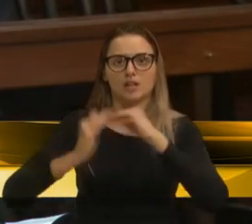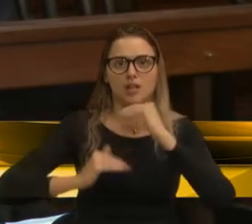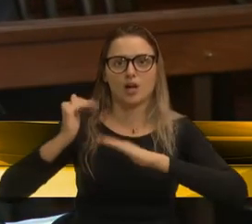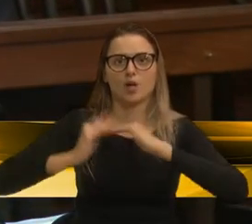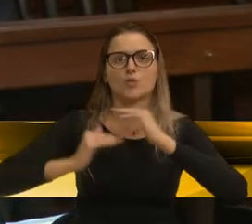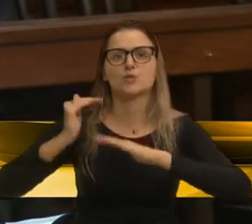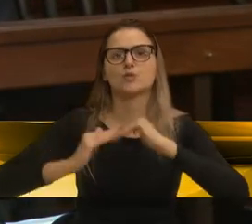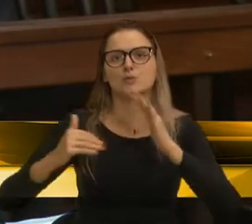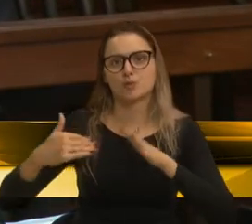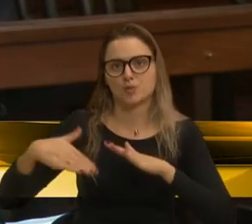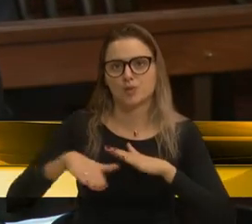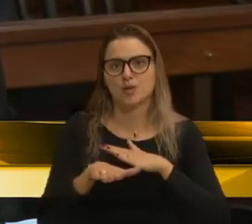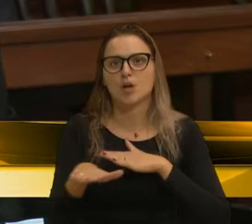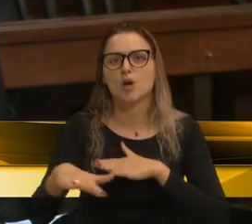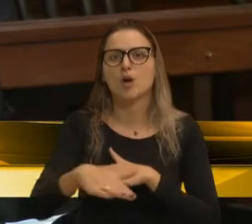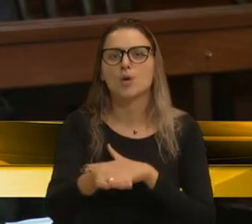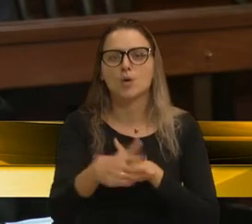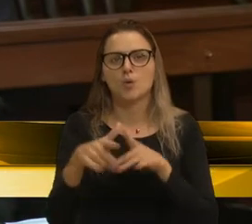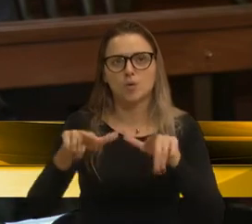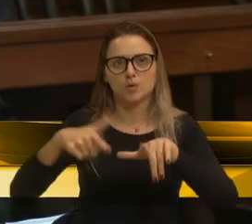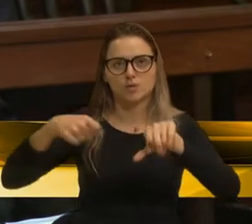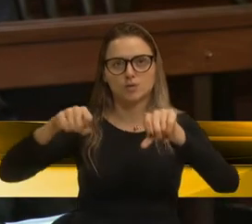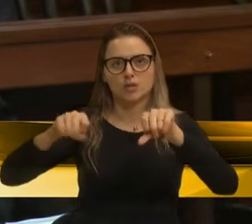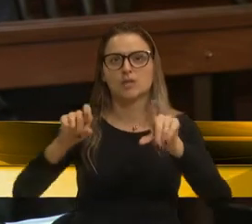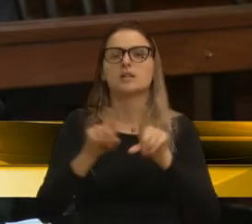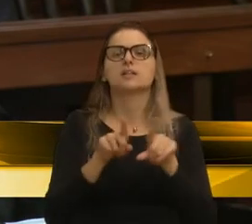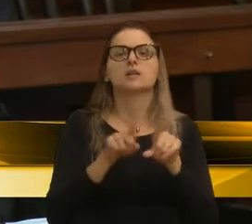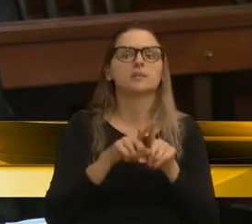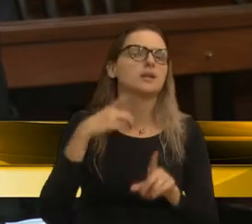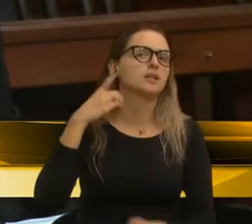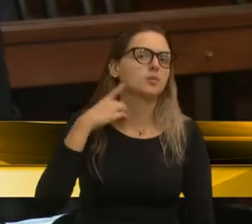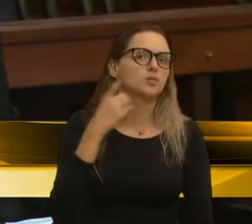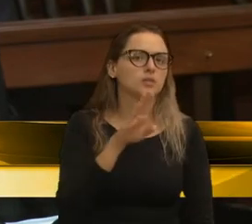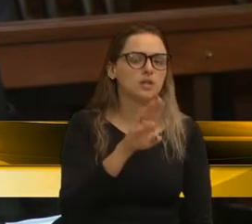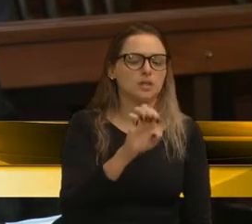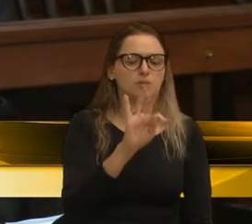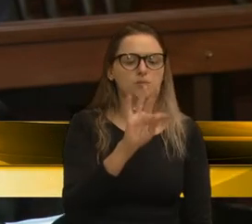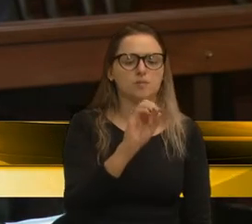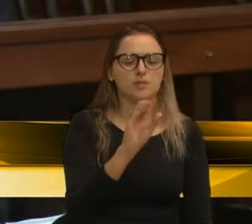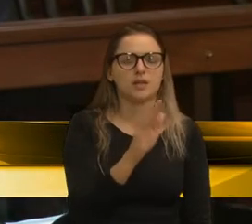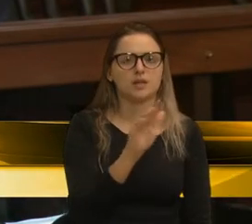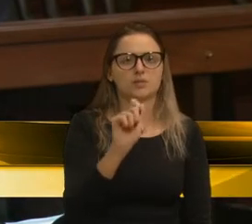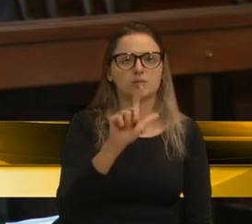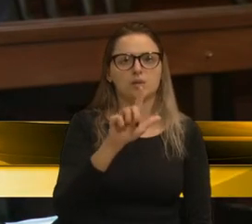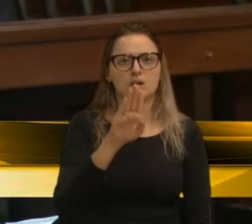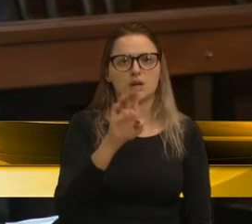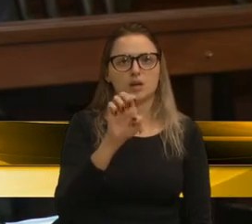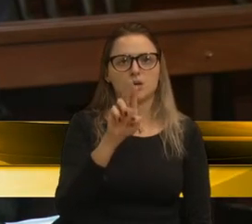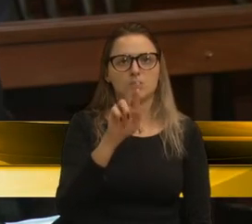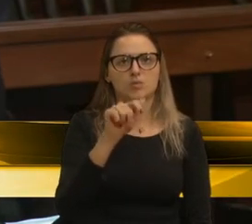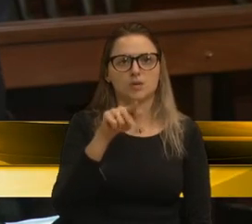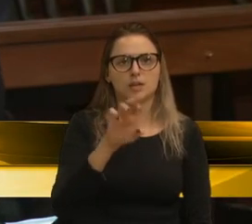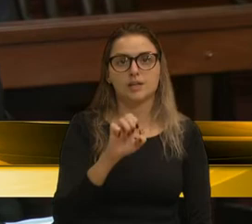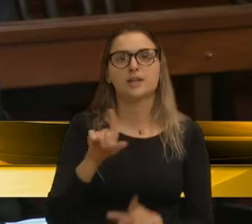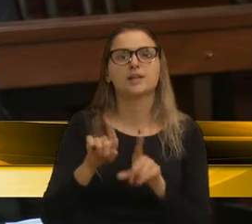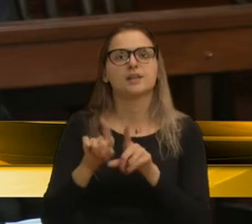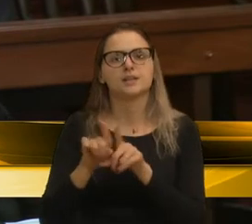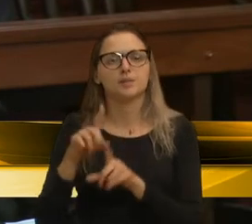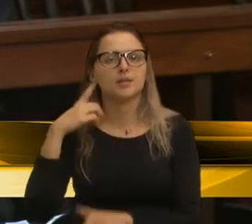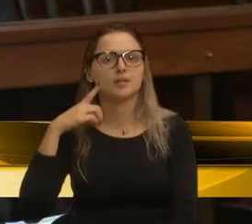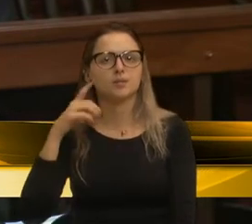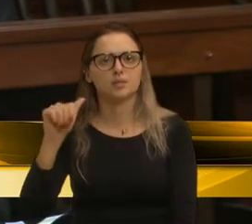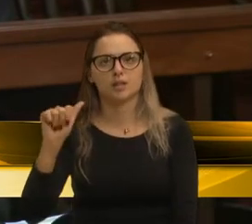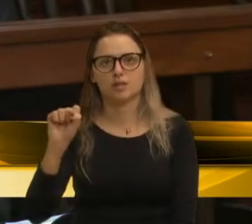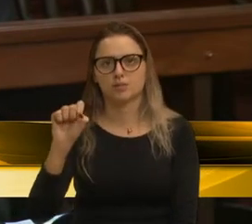pista. Não fui só eu, foi o deputado Beto Albuquerque, com 2 emendas, foi o deputado Assis Melo, com outra emenda,